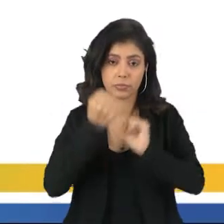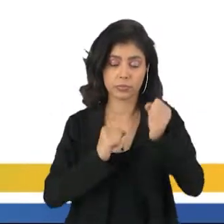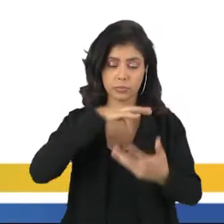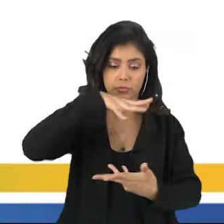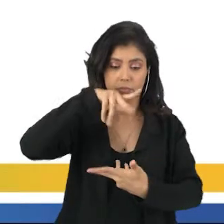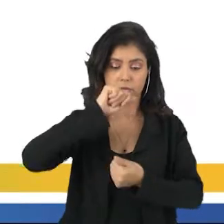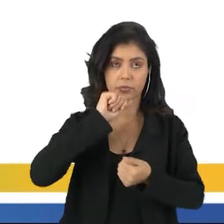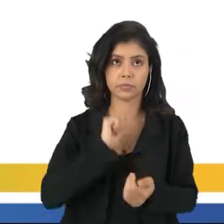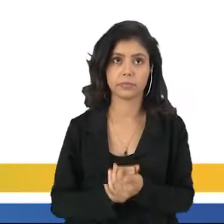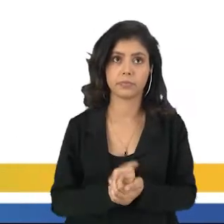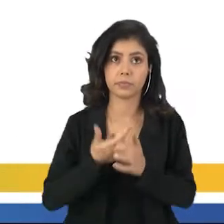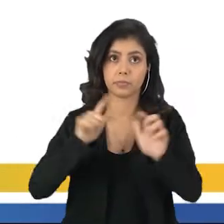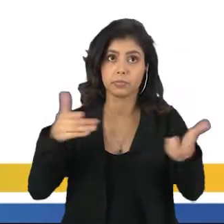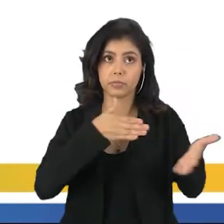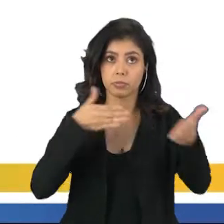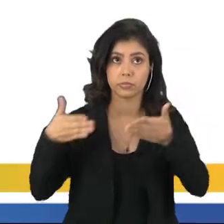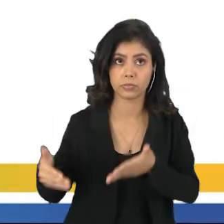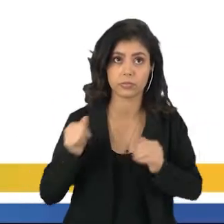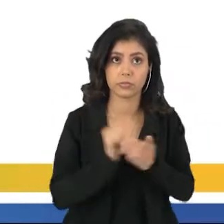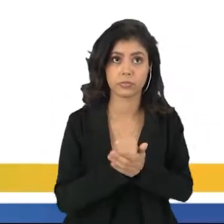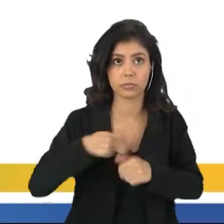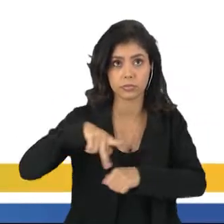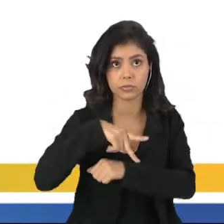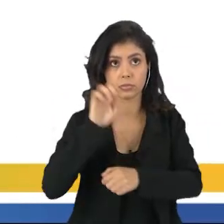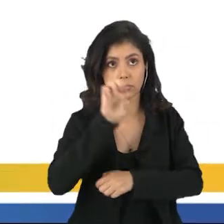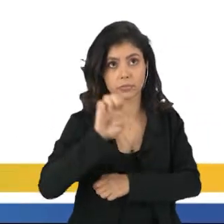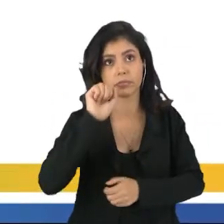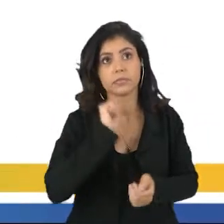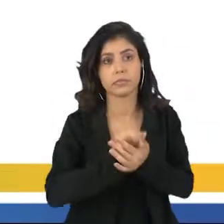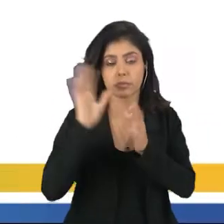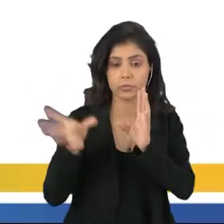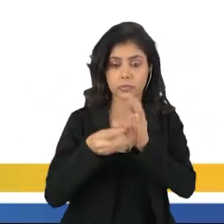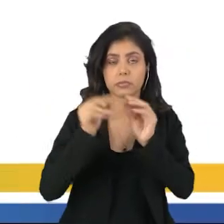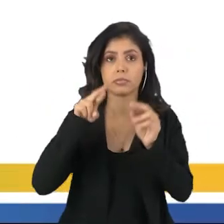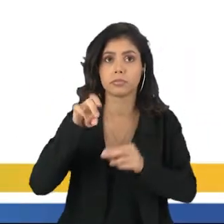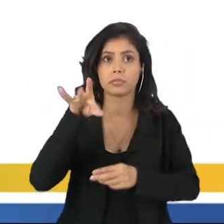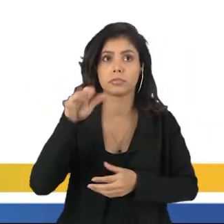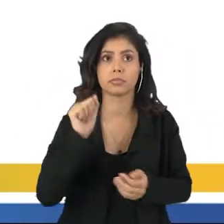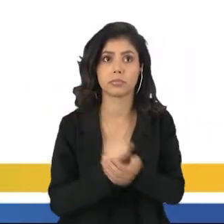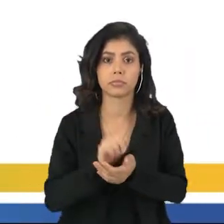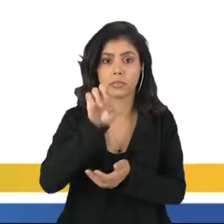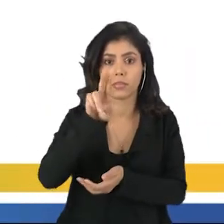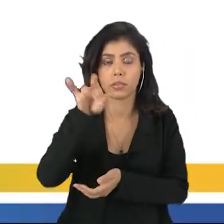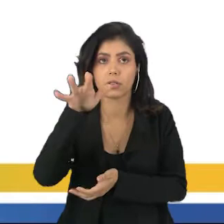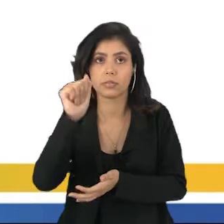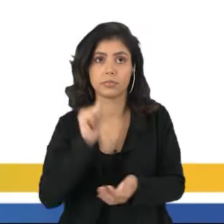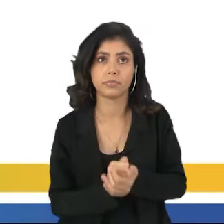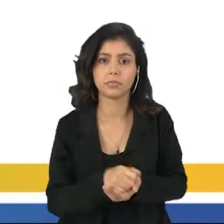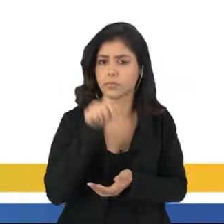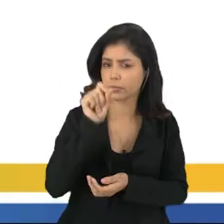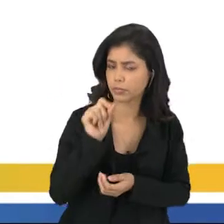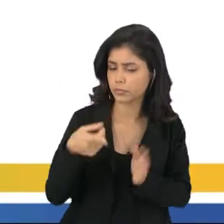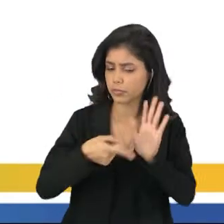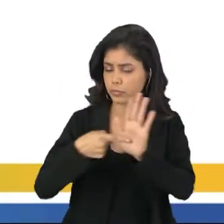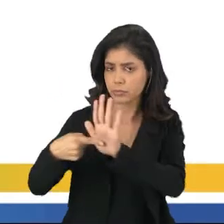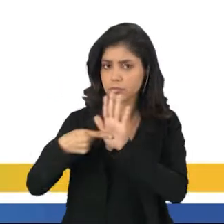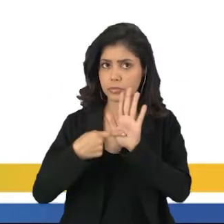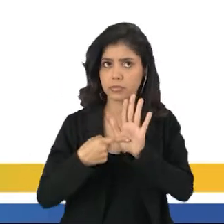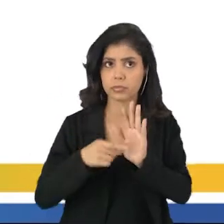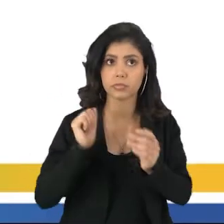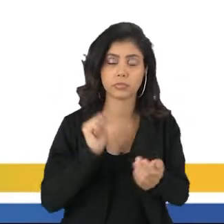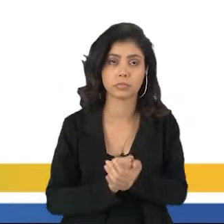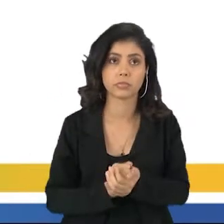do mundo. A maior parte dos países europeus compõe a União Europeia. E eu quero dar um destaque que ele é um